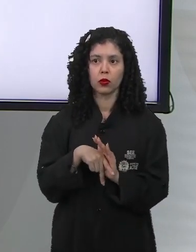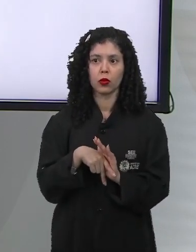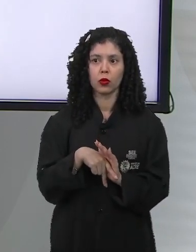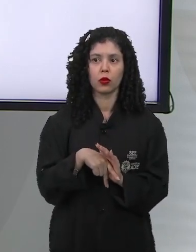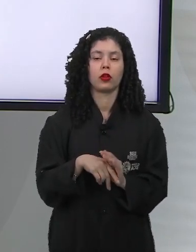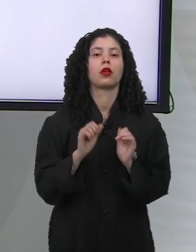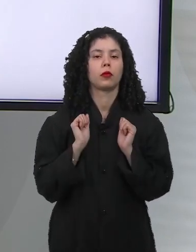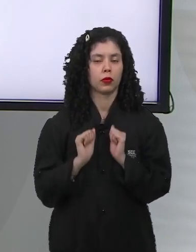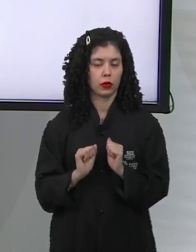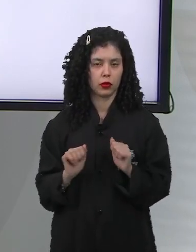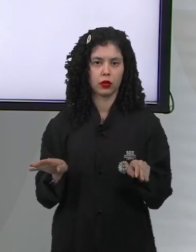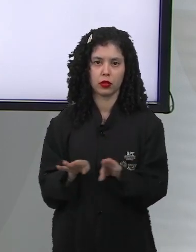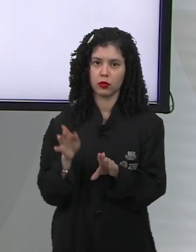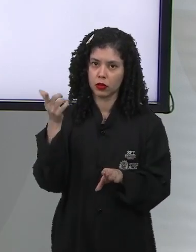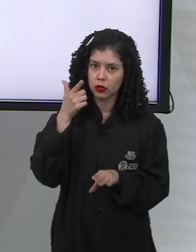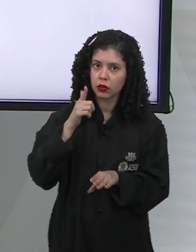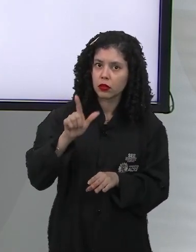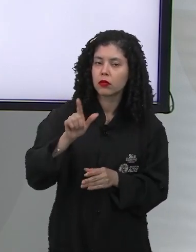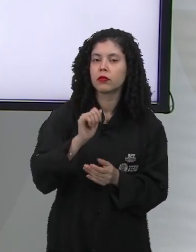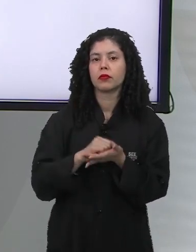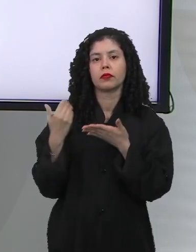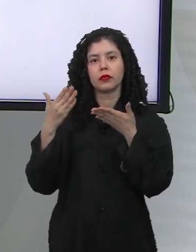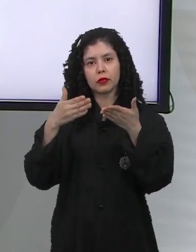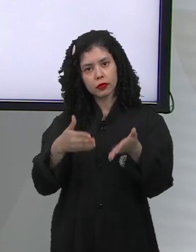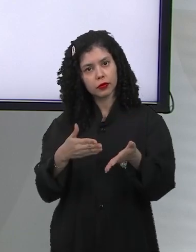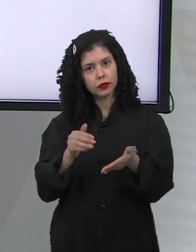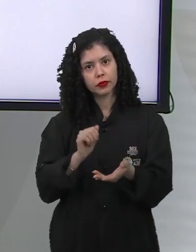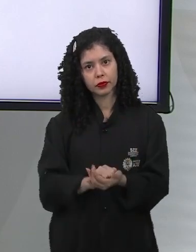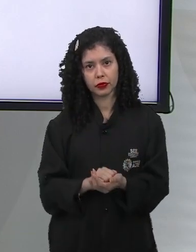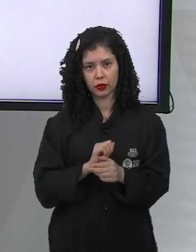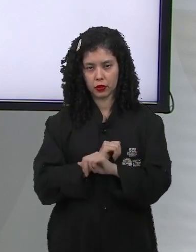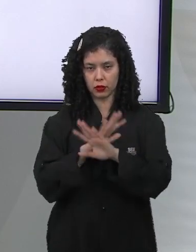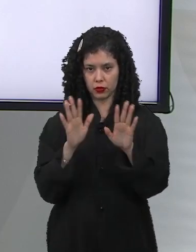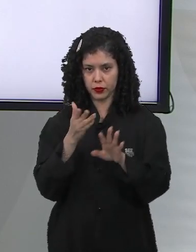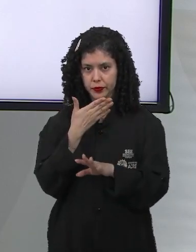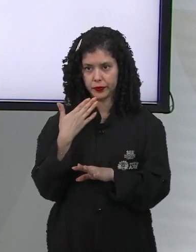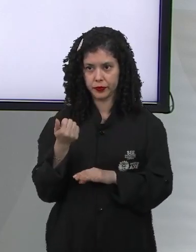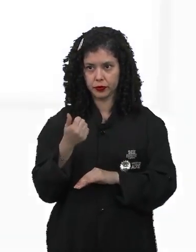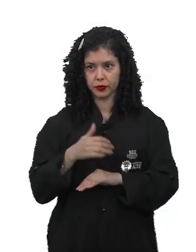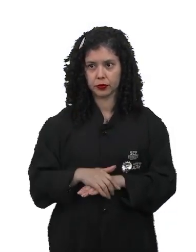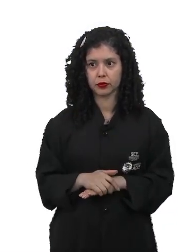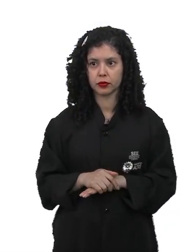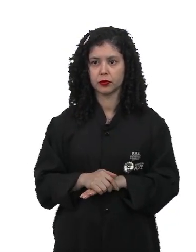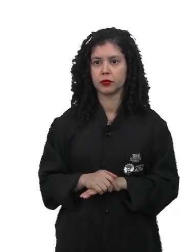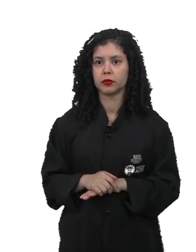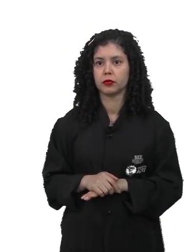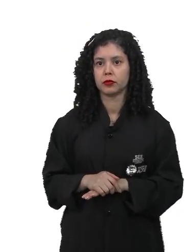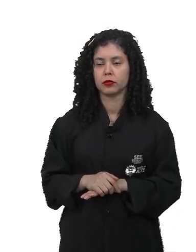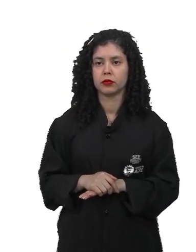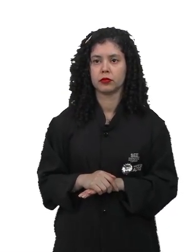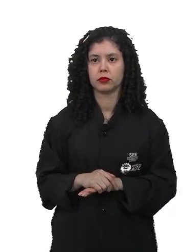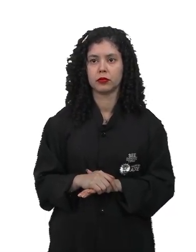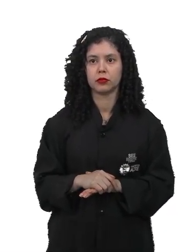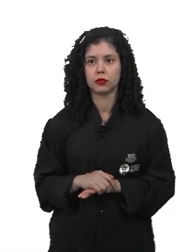justas, elas também vão alcançar seus objetivos de forma mais plena. Tudo bem?